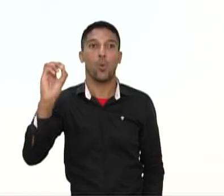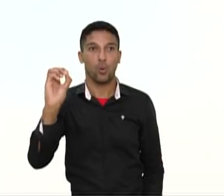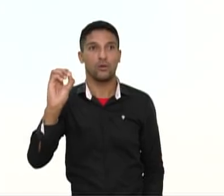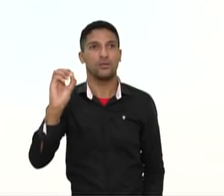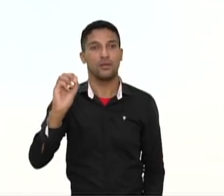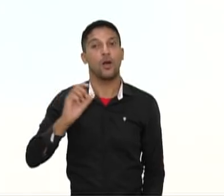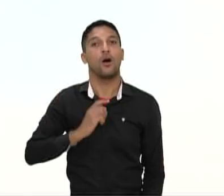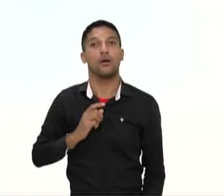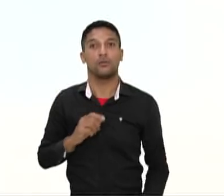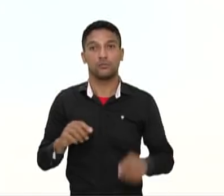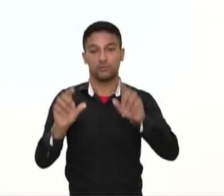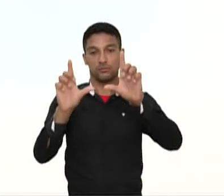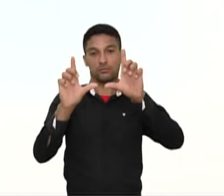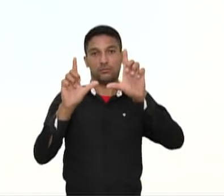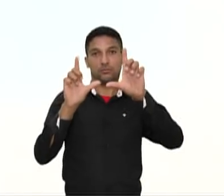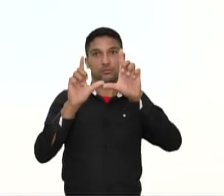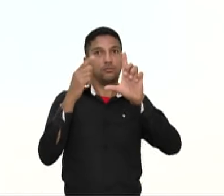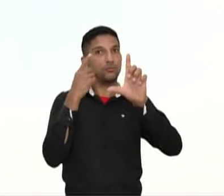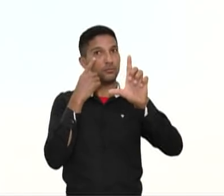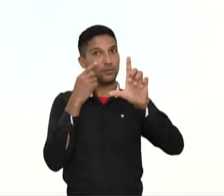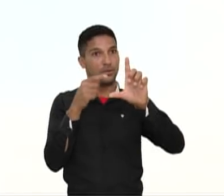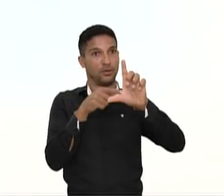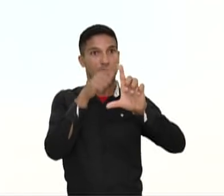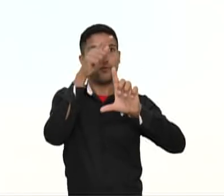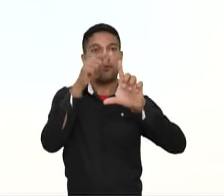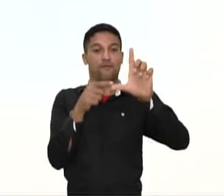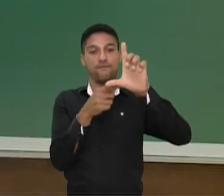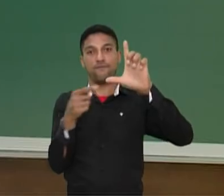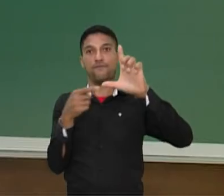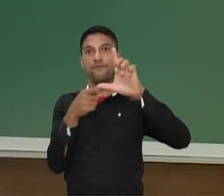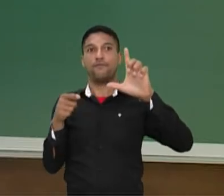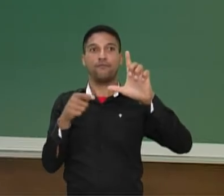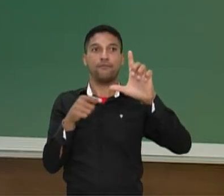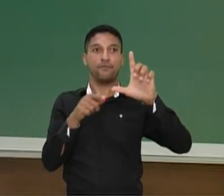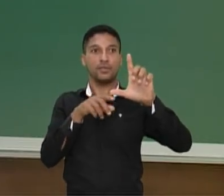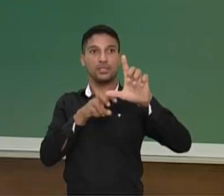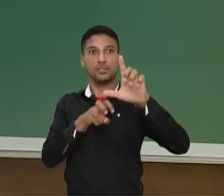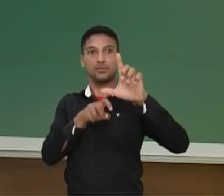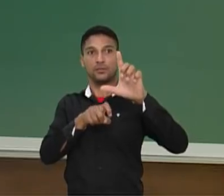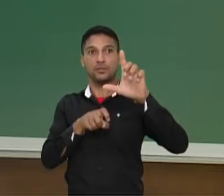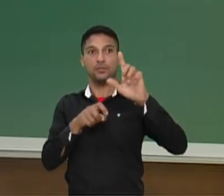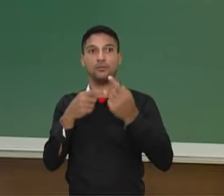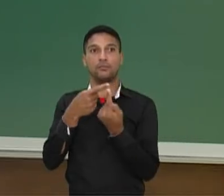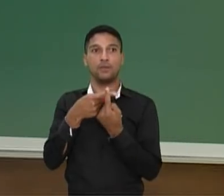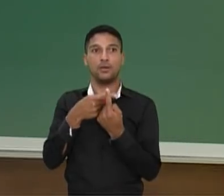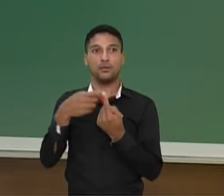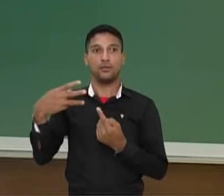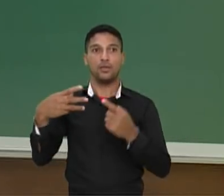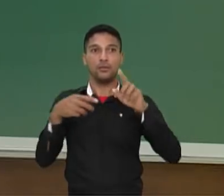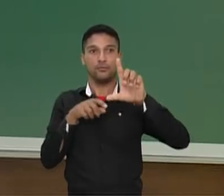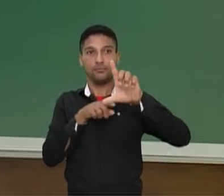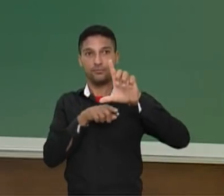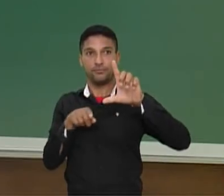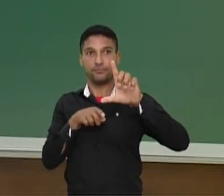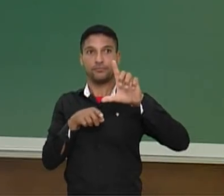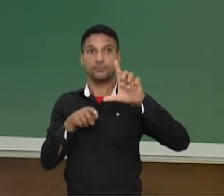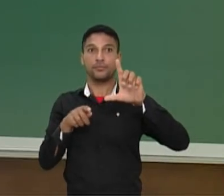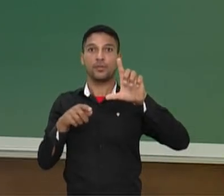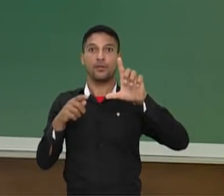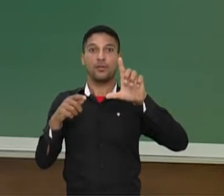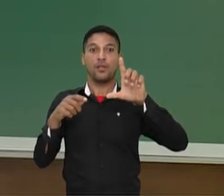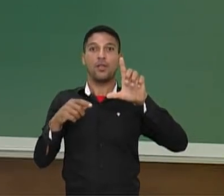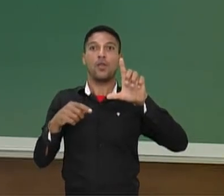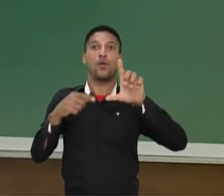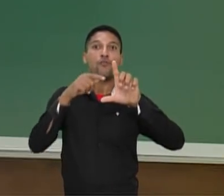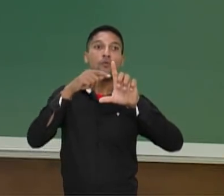5x mais 3 e 7x menos 8. Tá lá o outro lado do retângulo. O que ele quer?